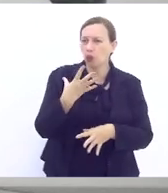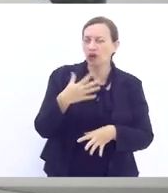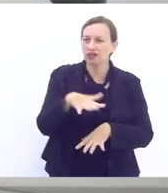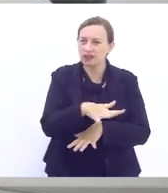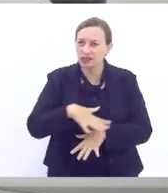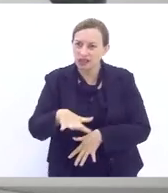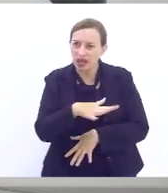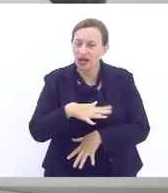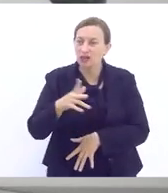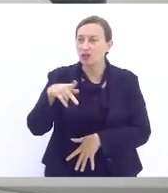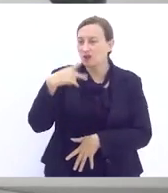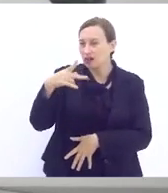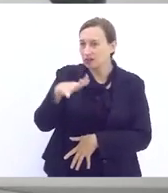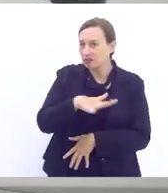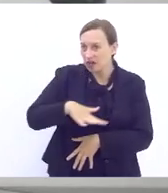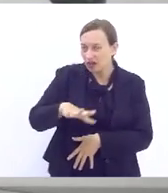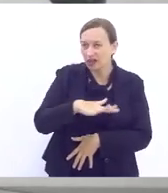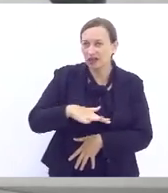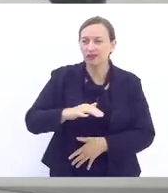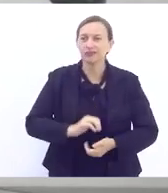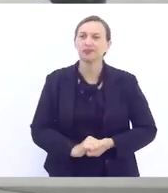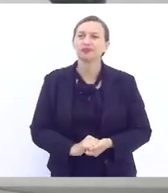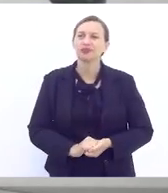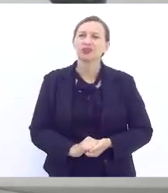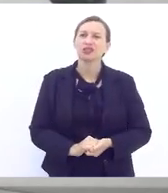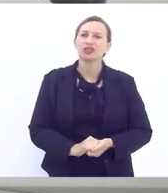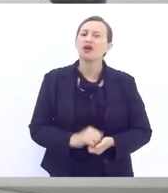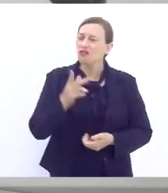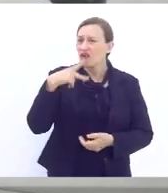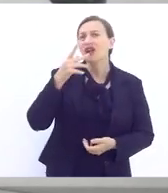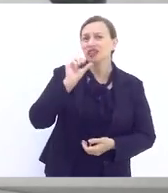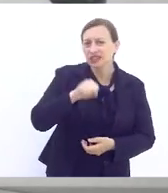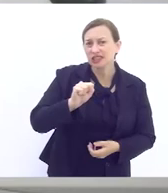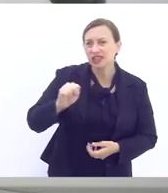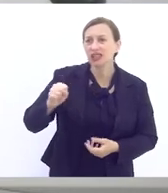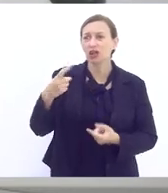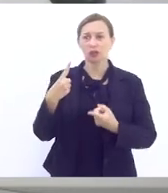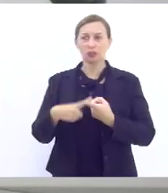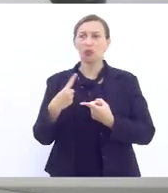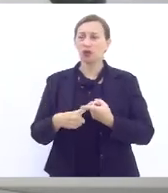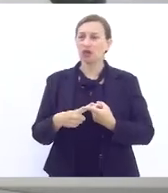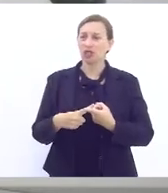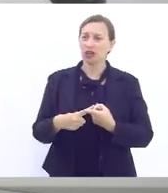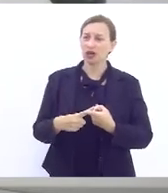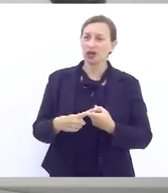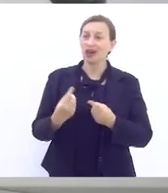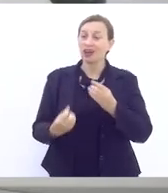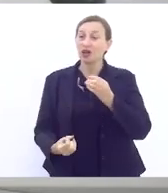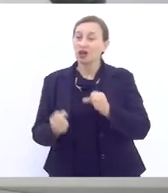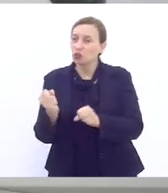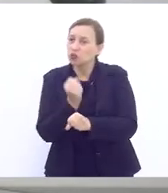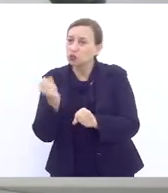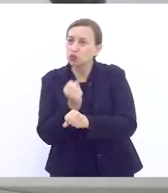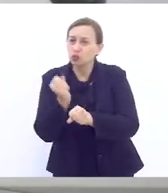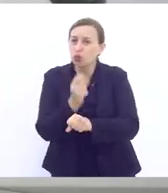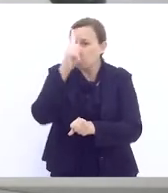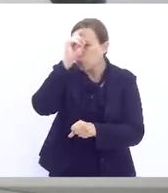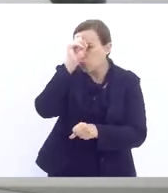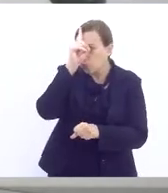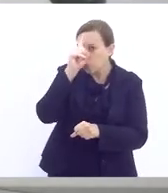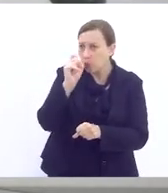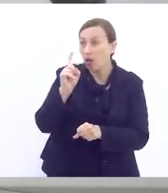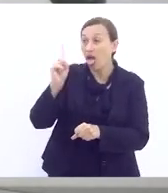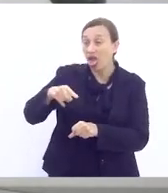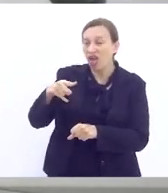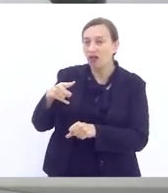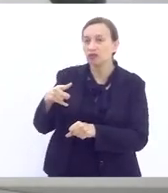fala vou falar na minha área fala assim fala assim porque a condição de um hospital a manutenção de hospital que é